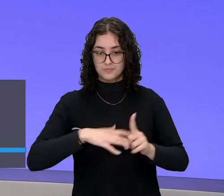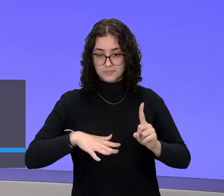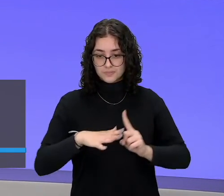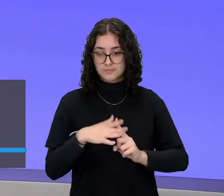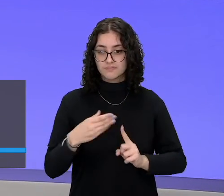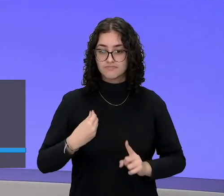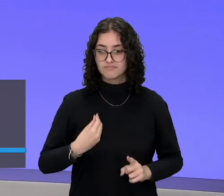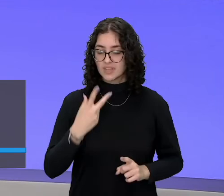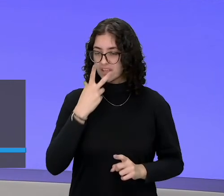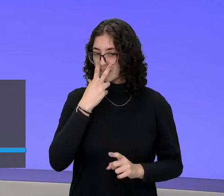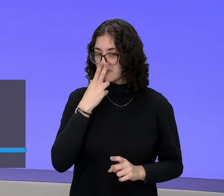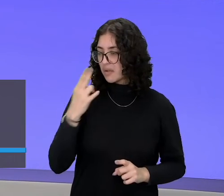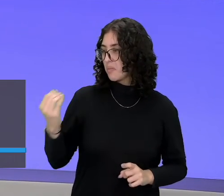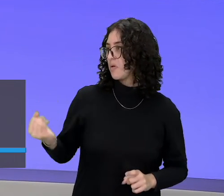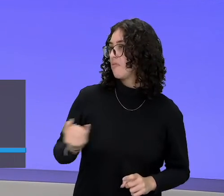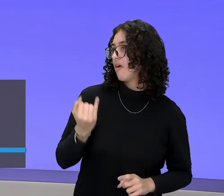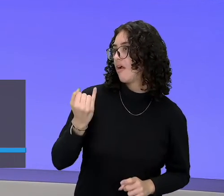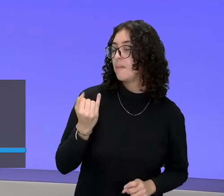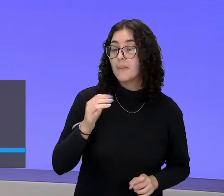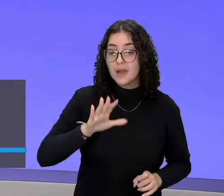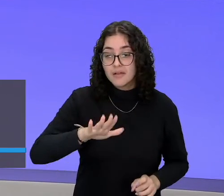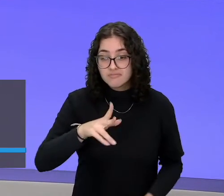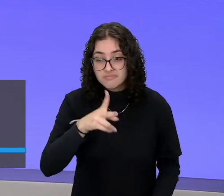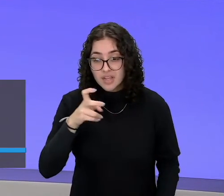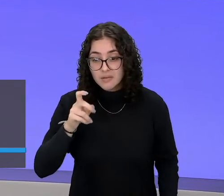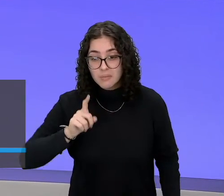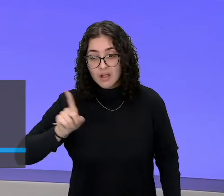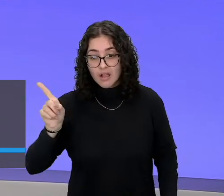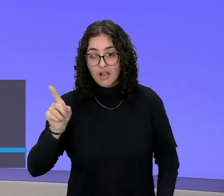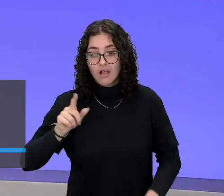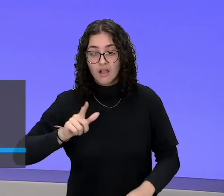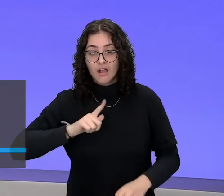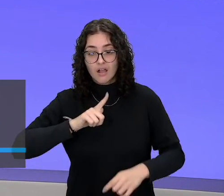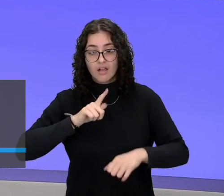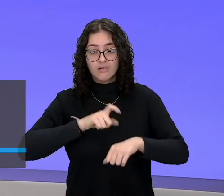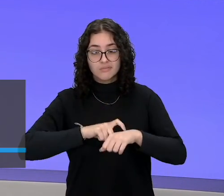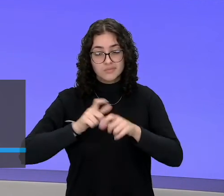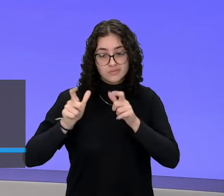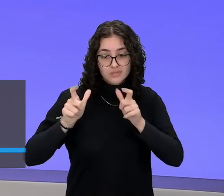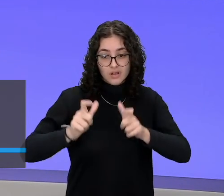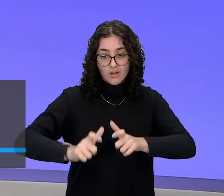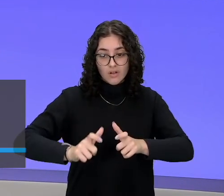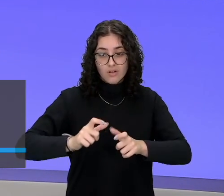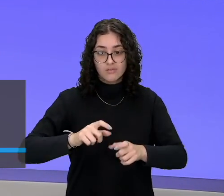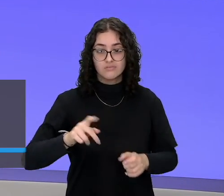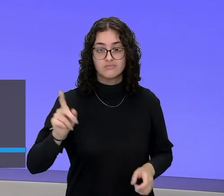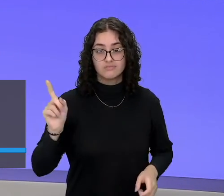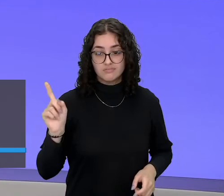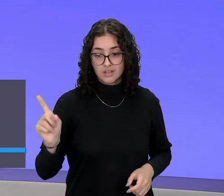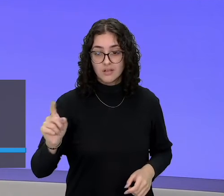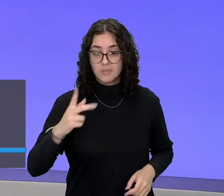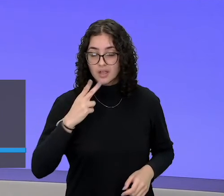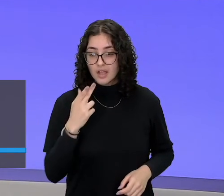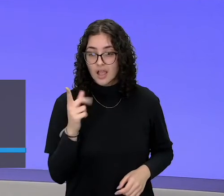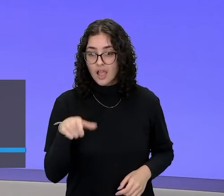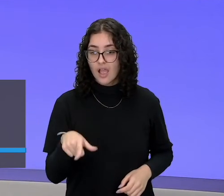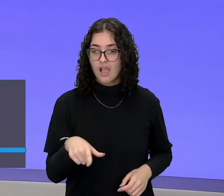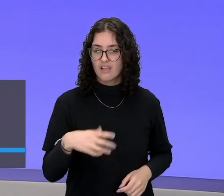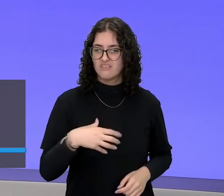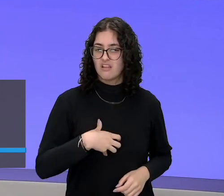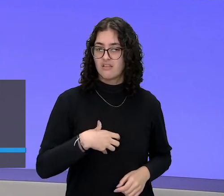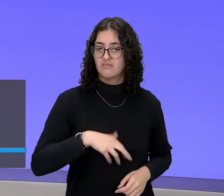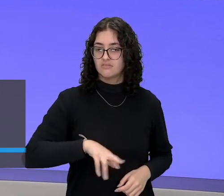gente acaba dando muita importância. A gente percebe que esse tempo, esse espaço, essa questão de propriedade, ela funciona de uma outra